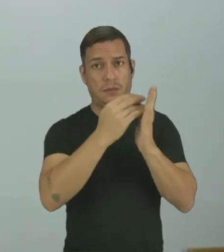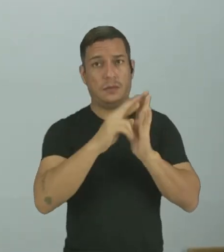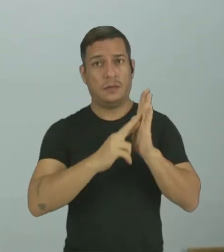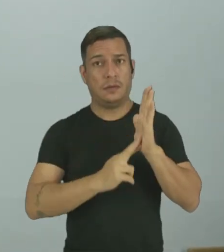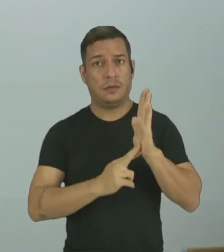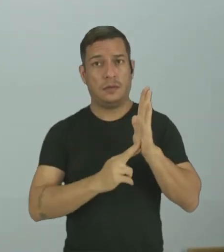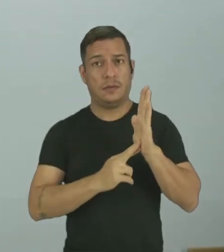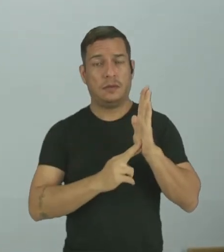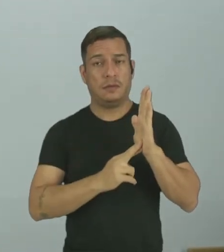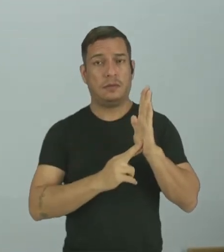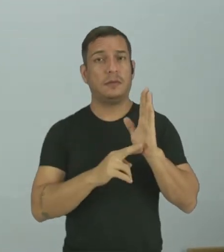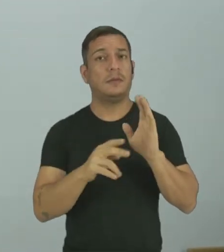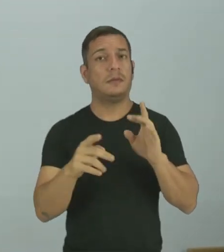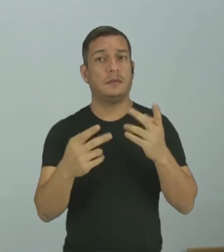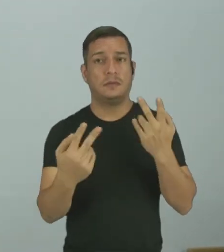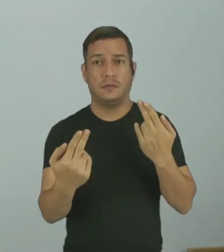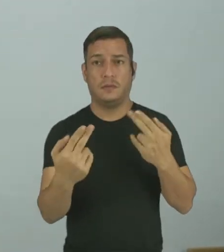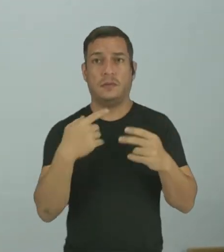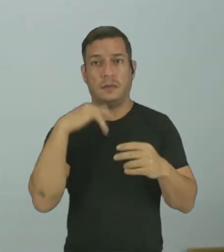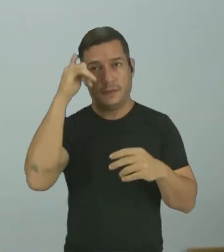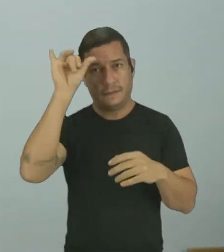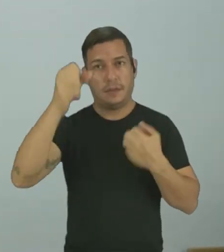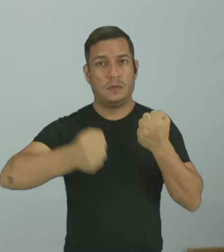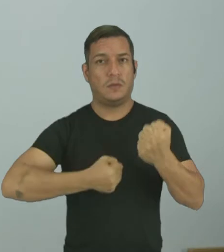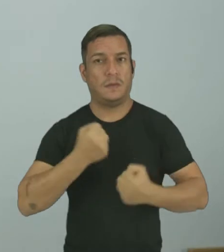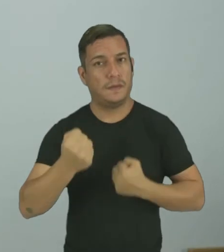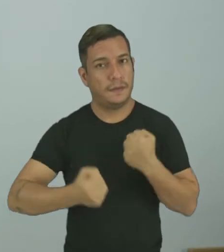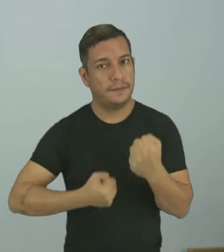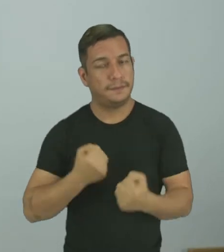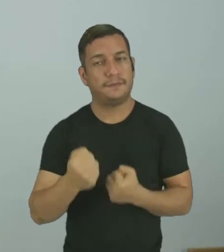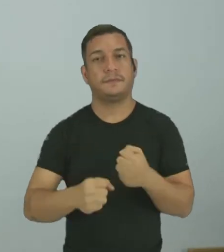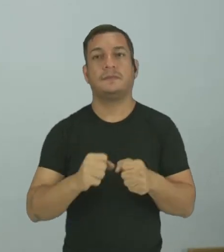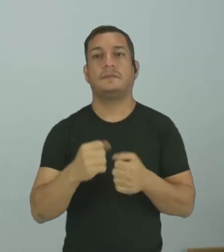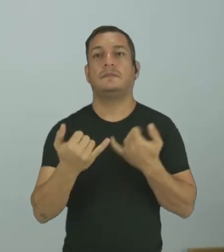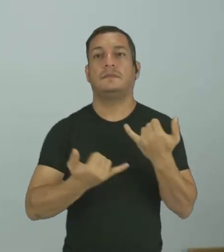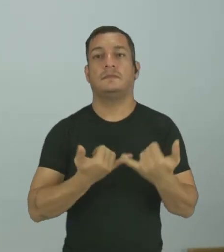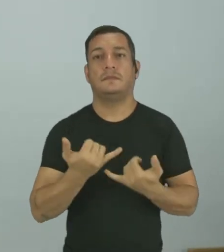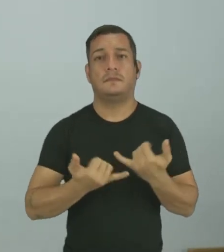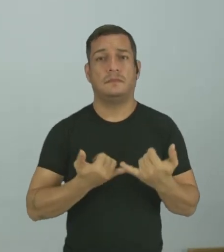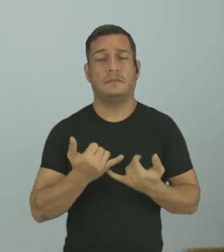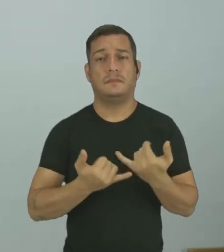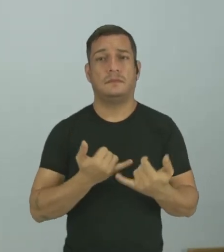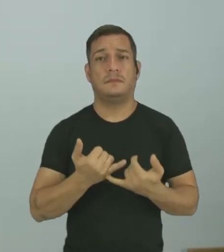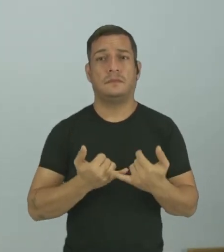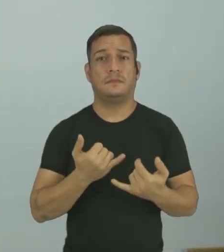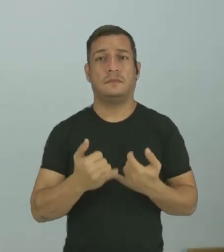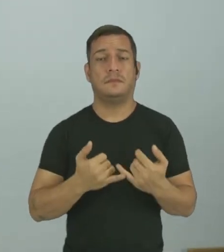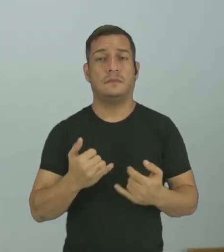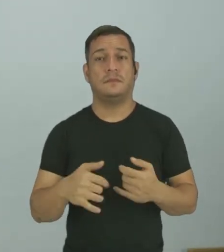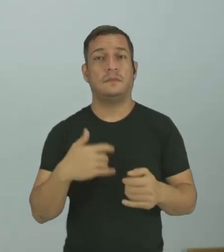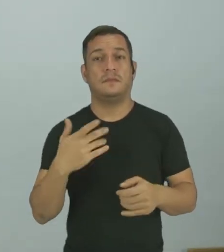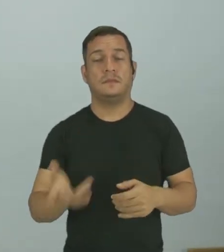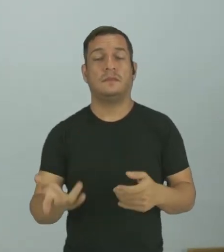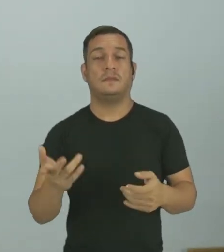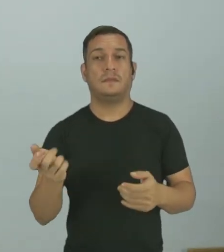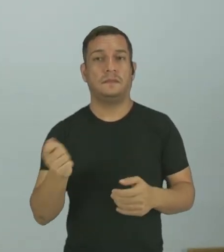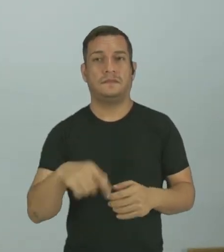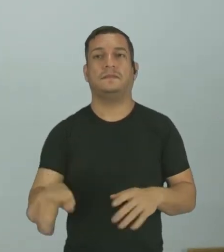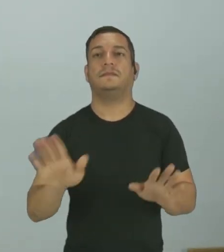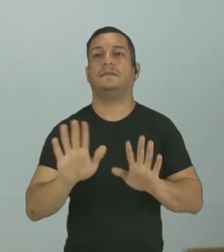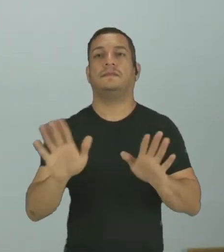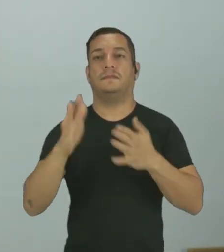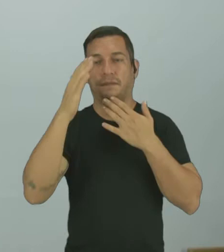regrinhas da mesma forma, evitar correr, fazer brincadeiras que não exigem muita correria para não